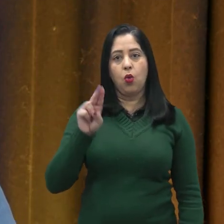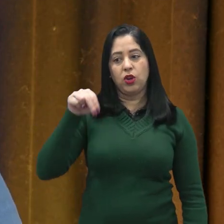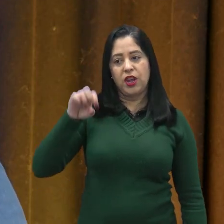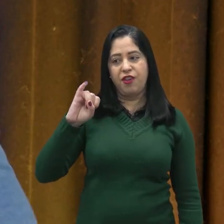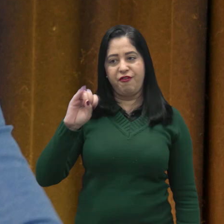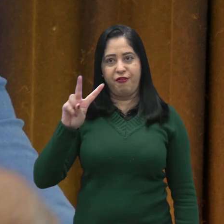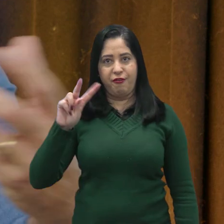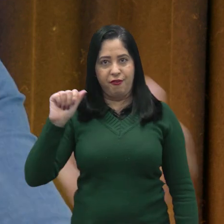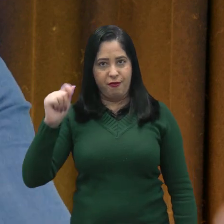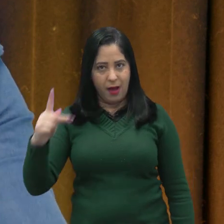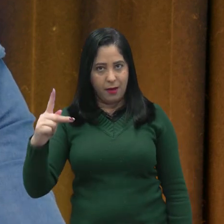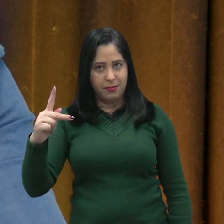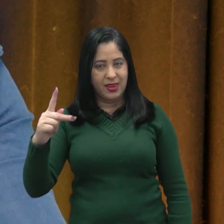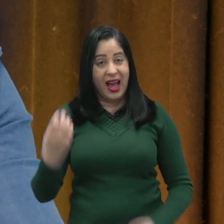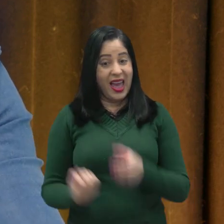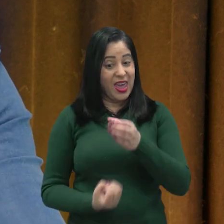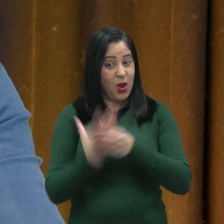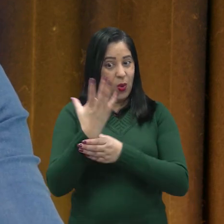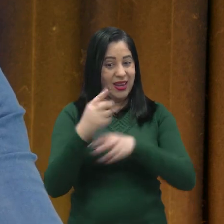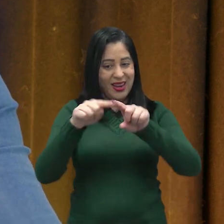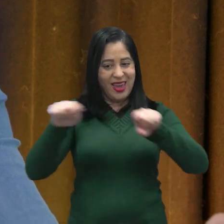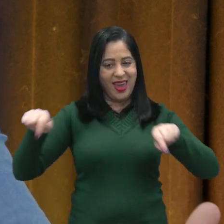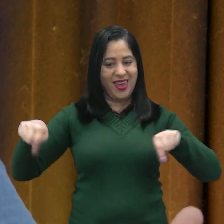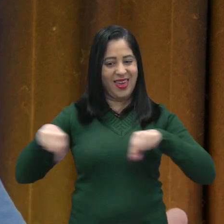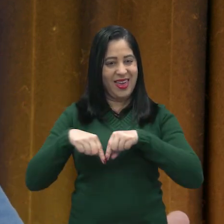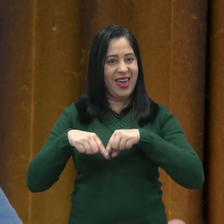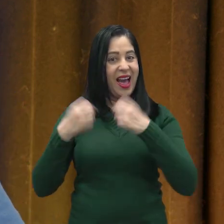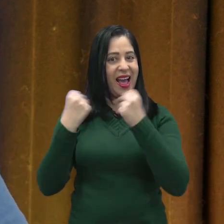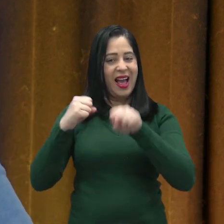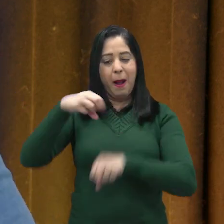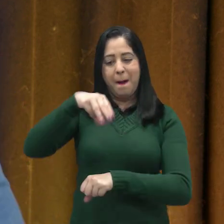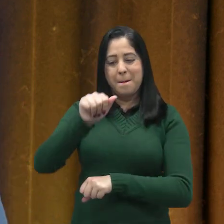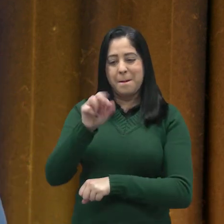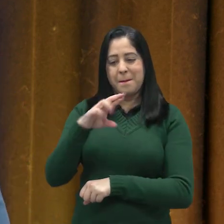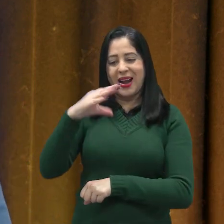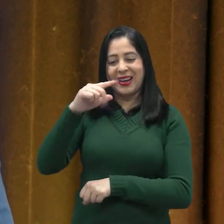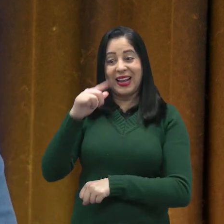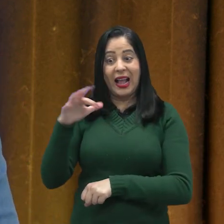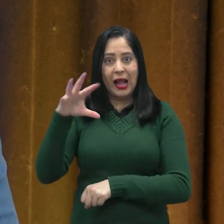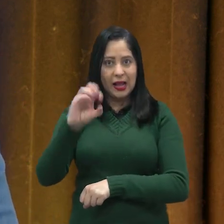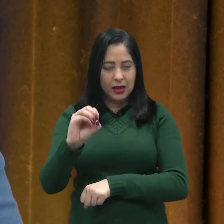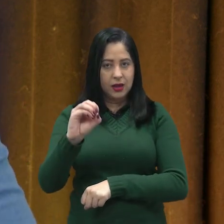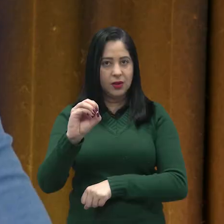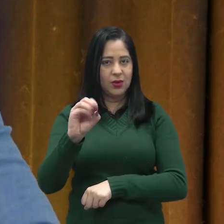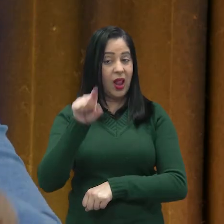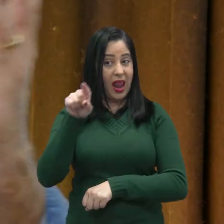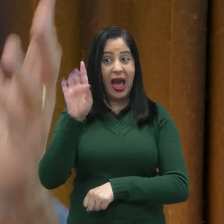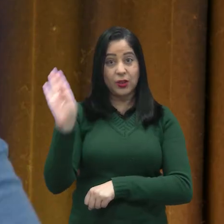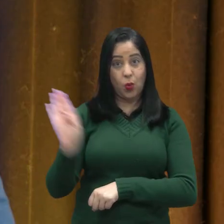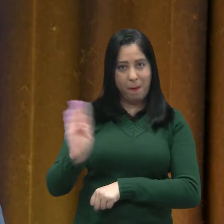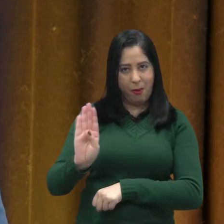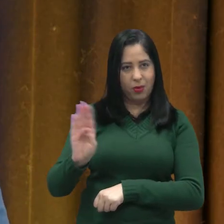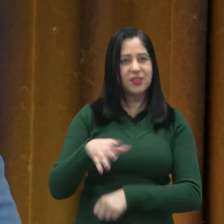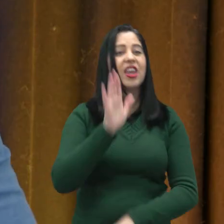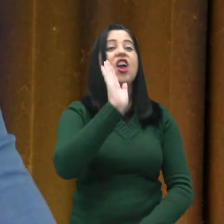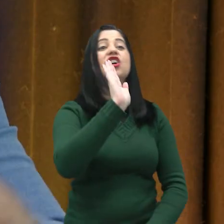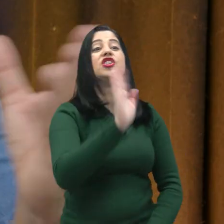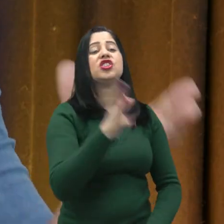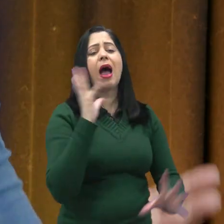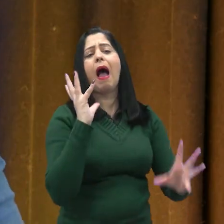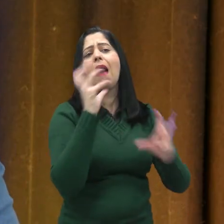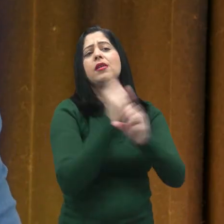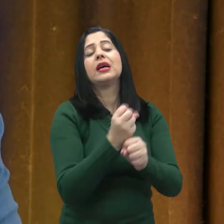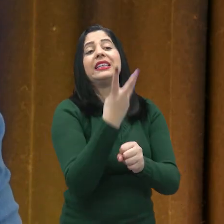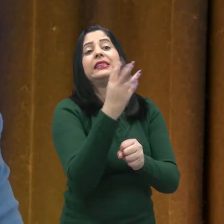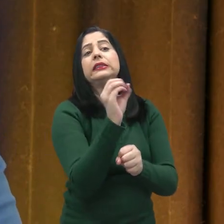Univap, e eu montei a Academia do Marcão, né, lá no Bosque dos Eucaliptos, onde a gente está lá mais de quase